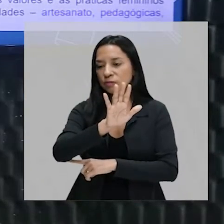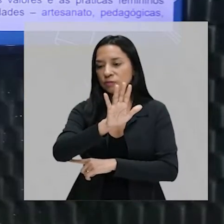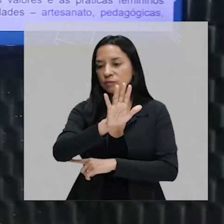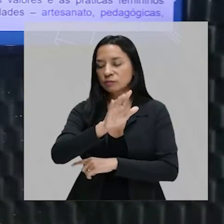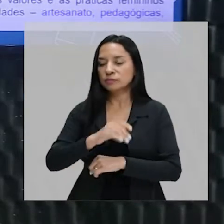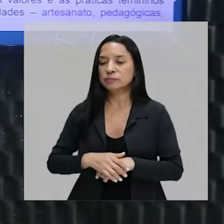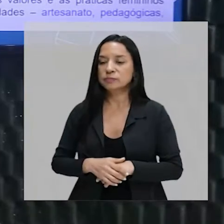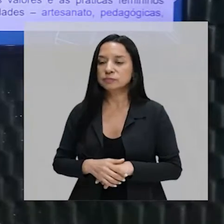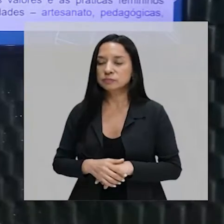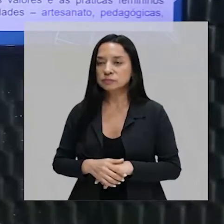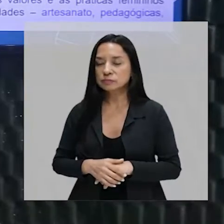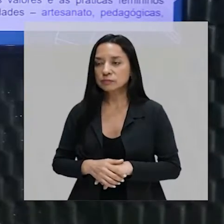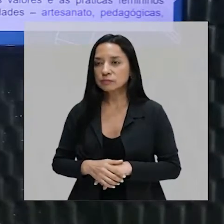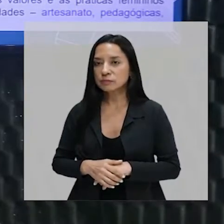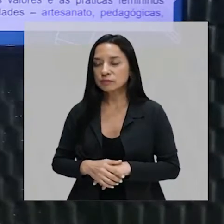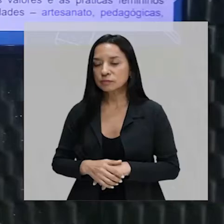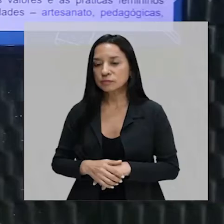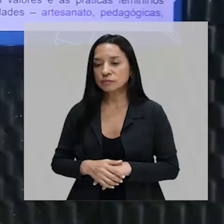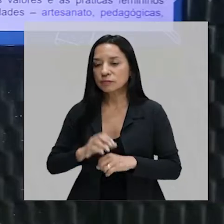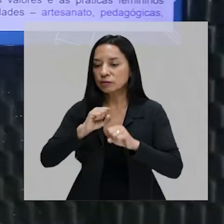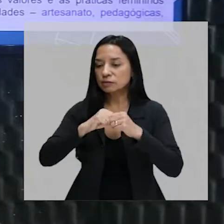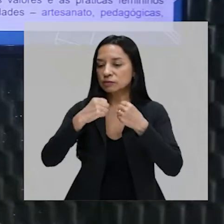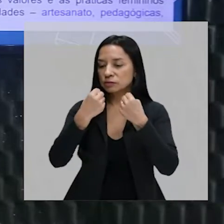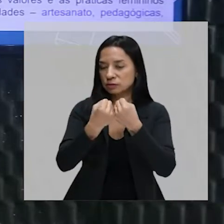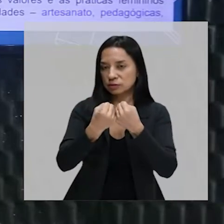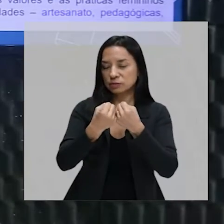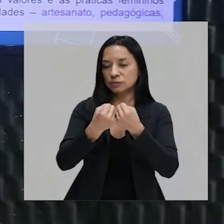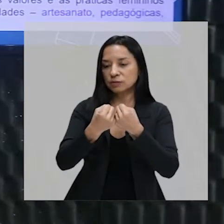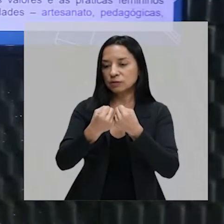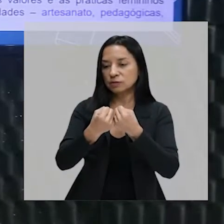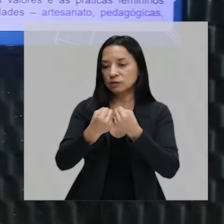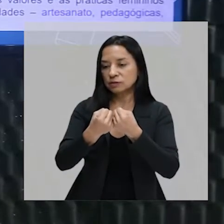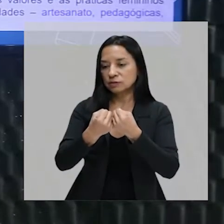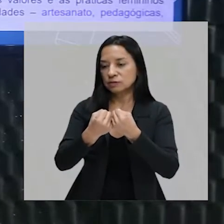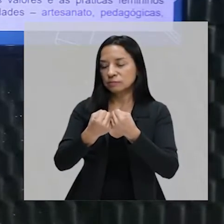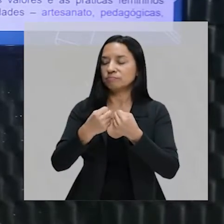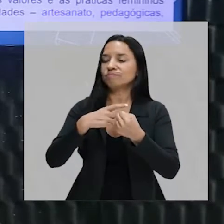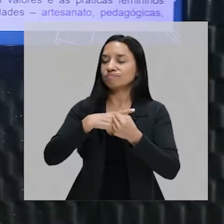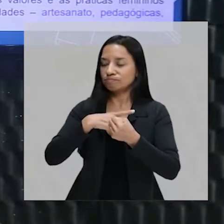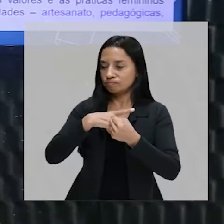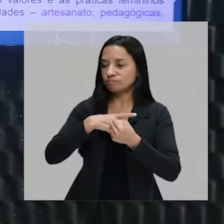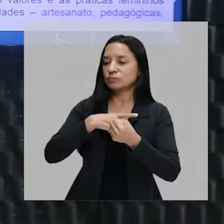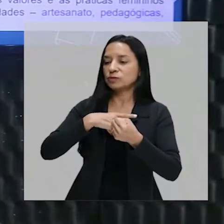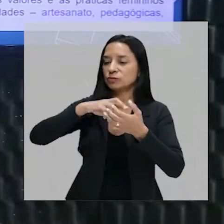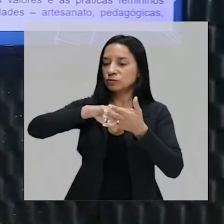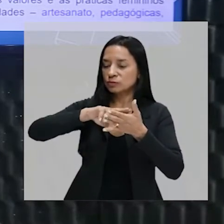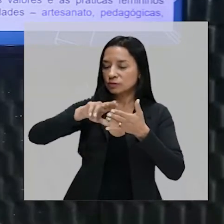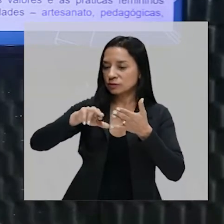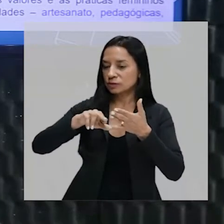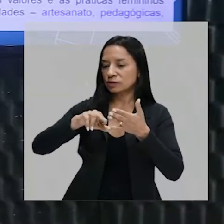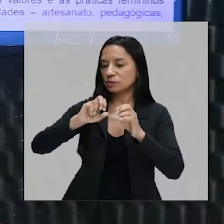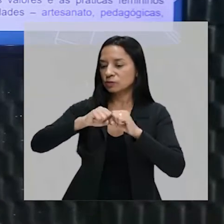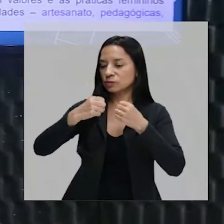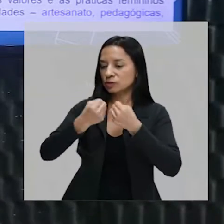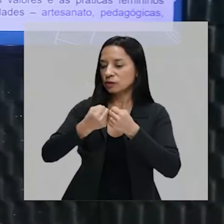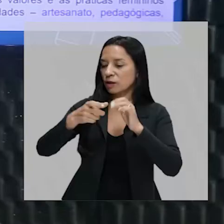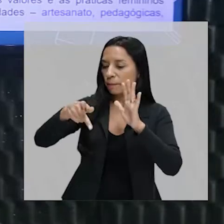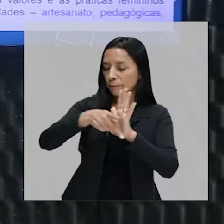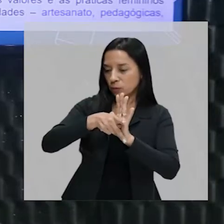genericamente falando Essa sociedade apesar da adversidade essas sociedades nativas